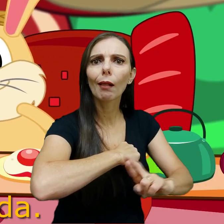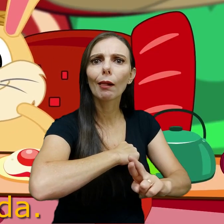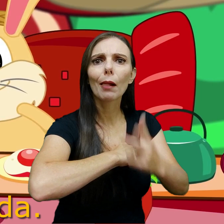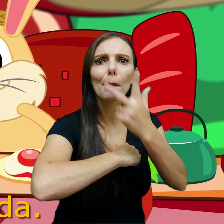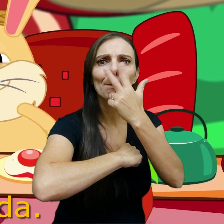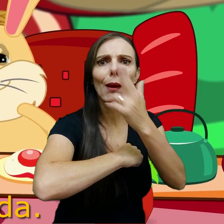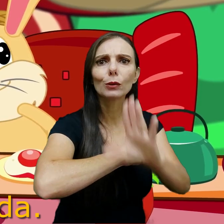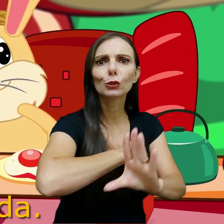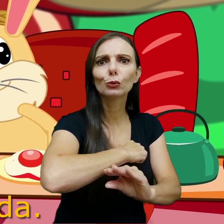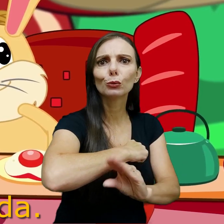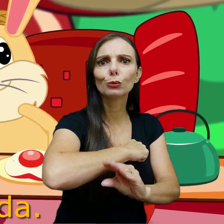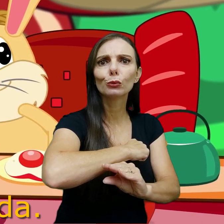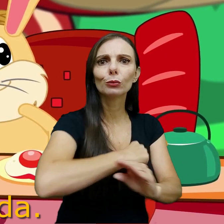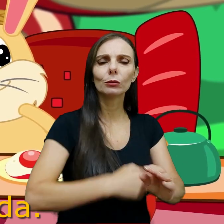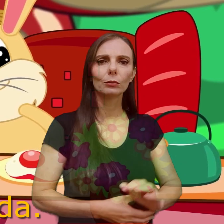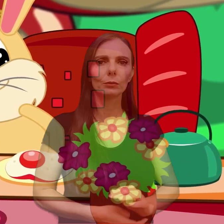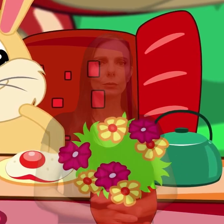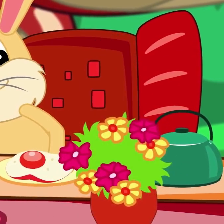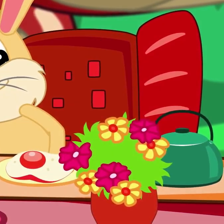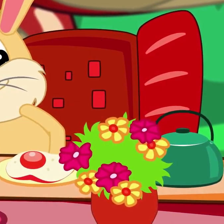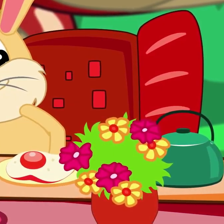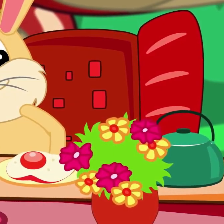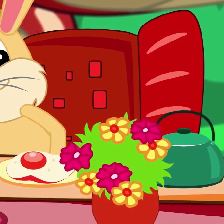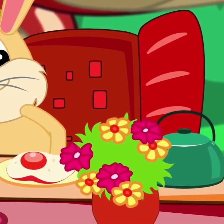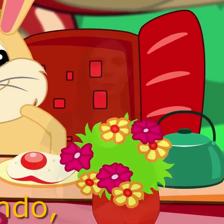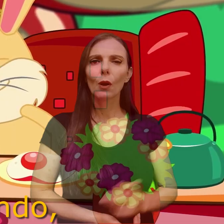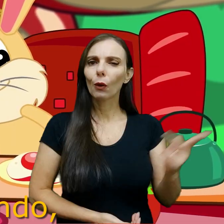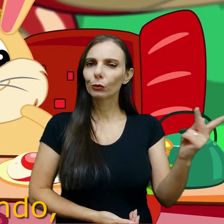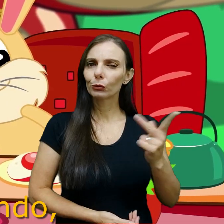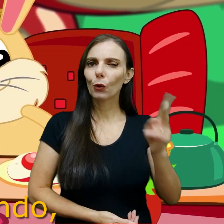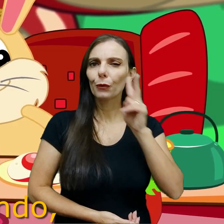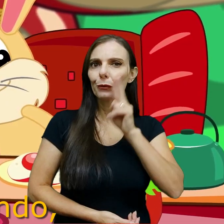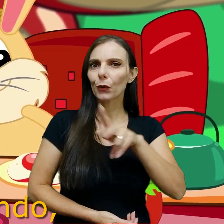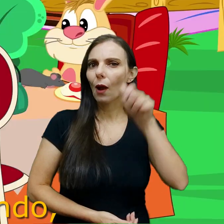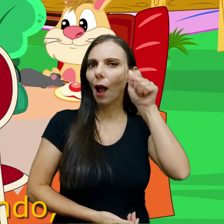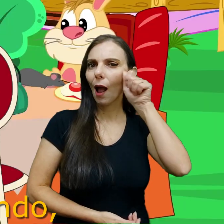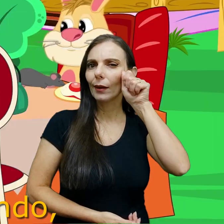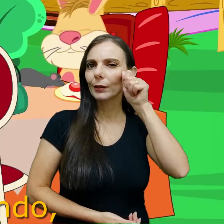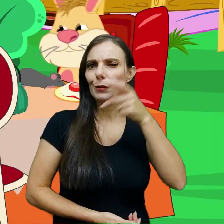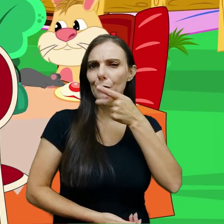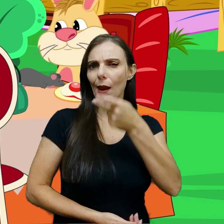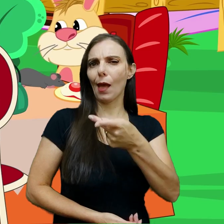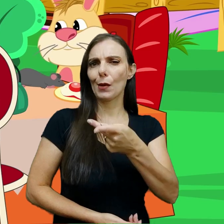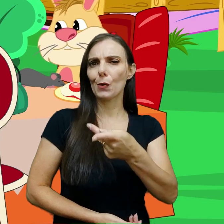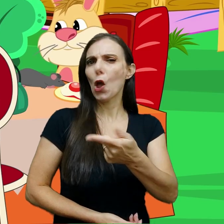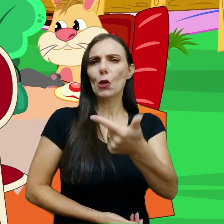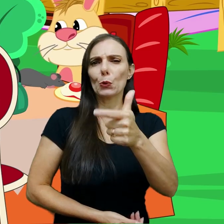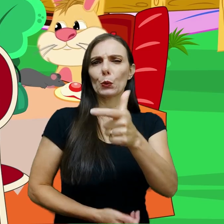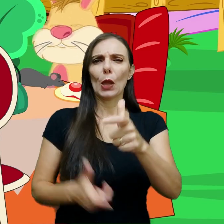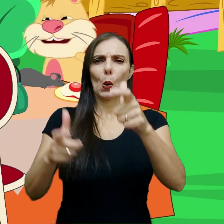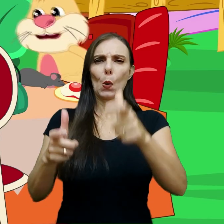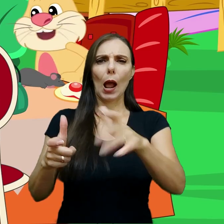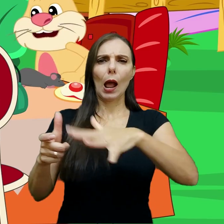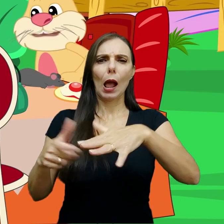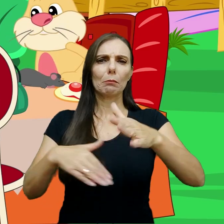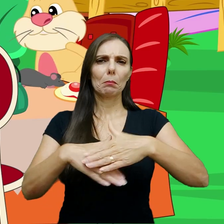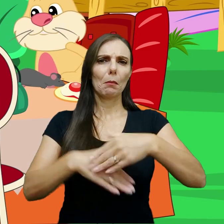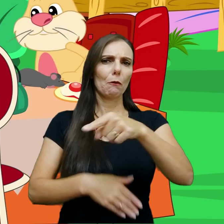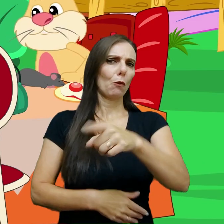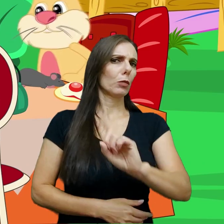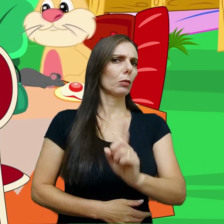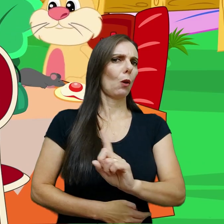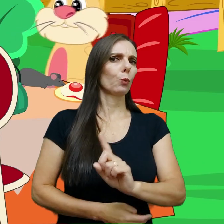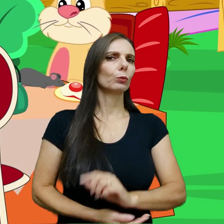rato, usando-o como uma almofada. Quando viram Alice chegando, eles se opuseram, dizendo que não